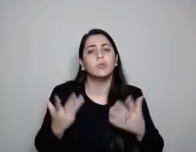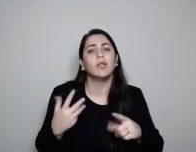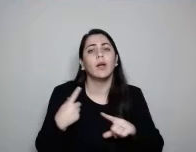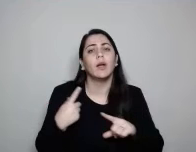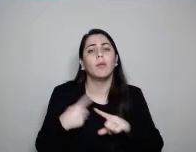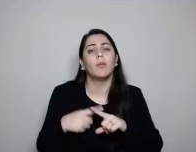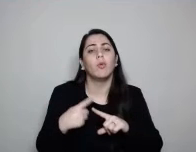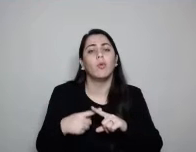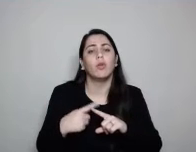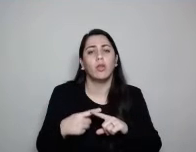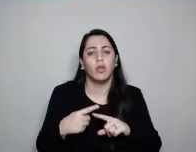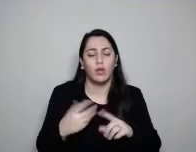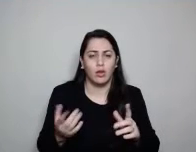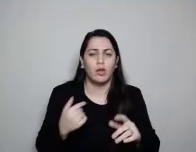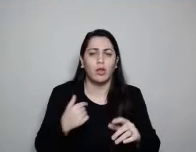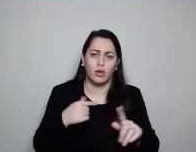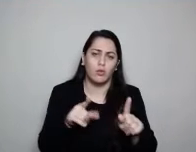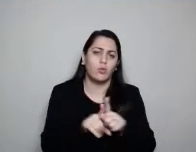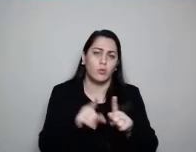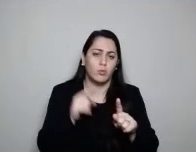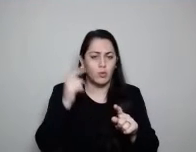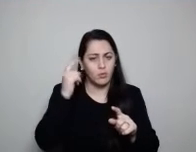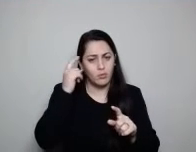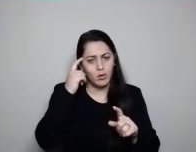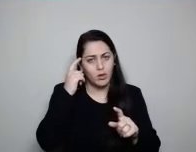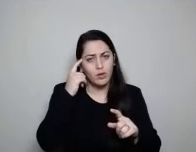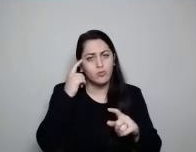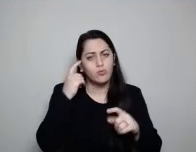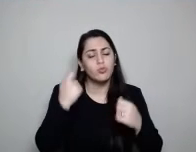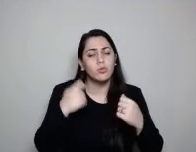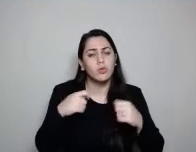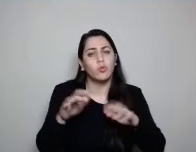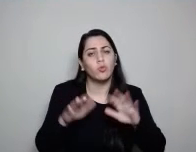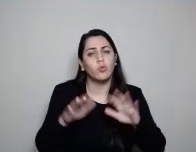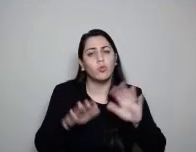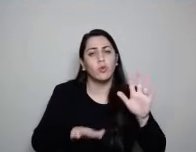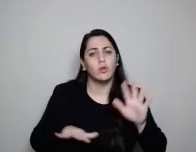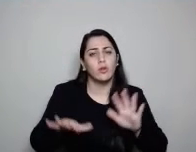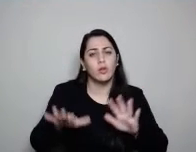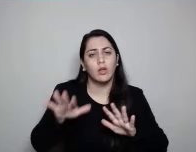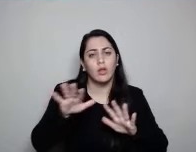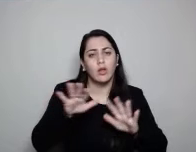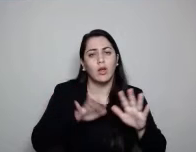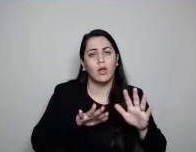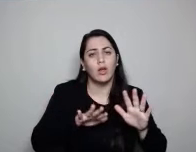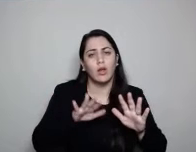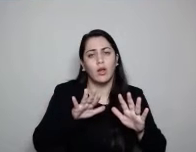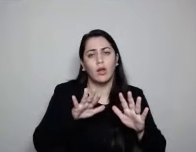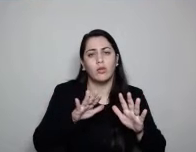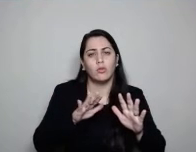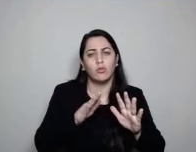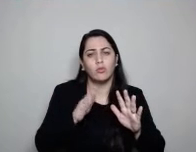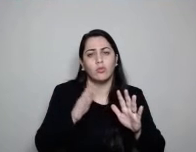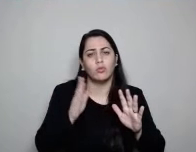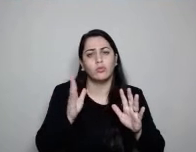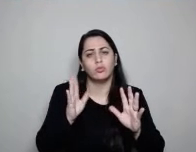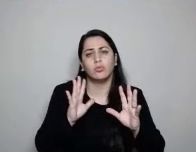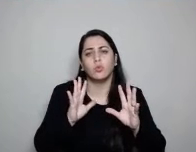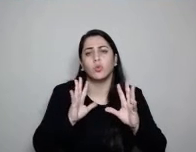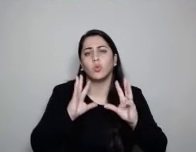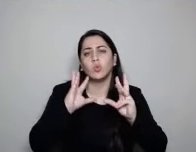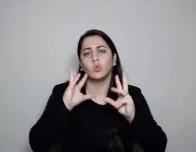cuidado com esses excessos. Reconheço que esses excessos precisam ser analisados com muita cautela. Nessa linha, eu entendo que o Vador